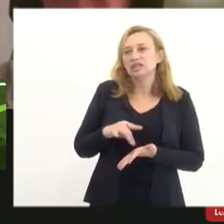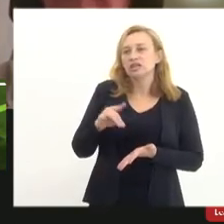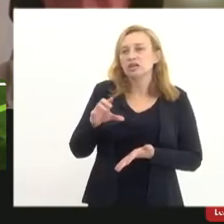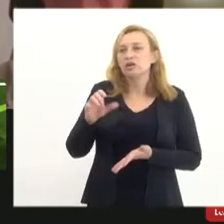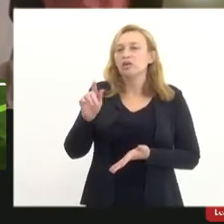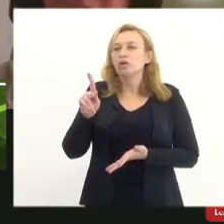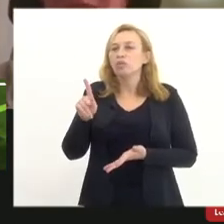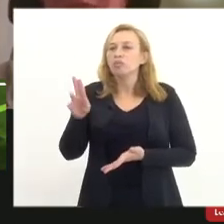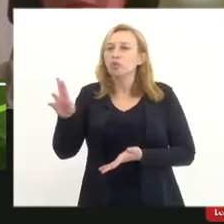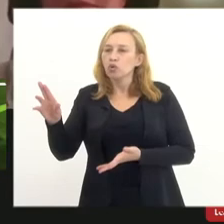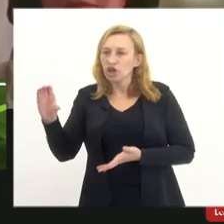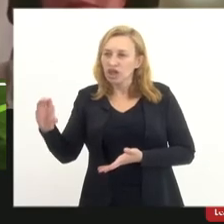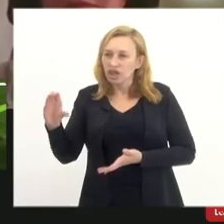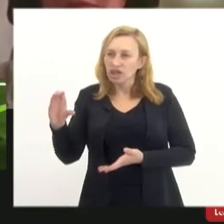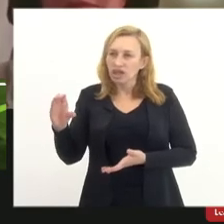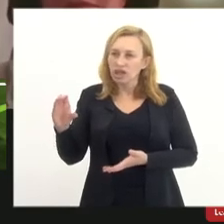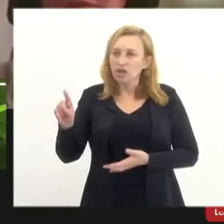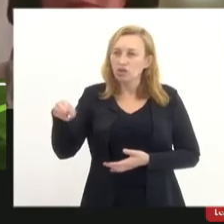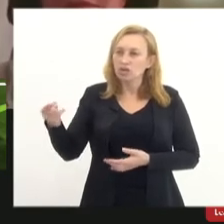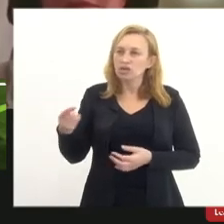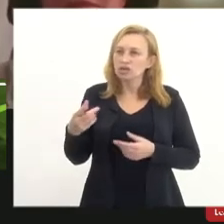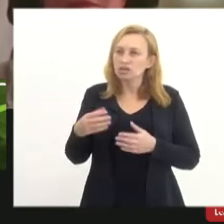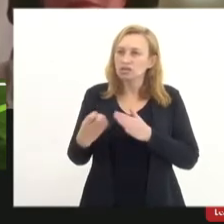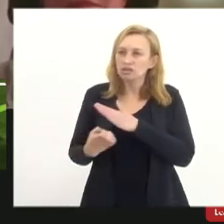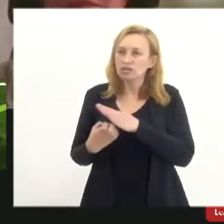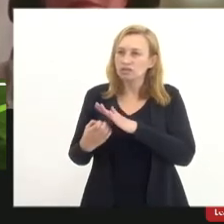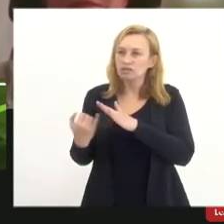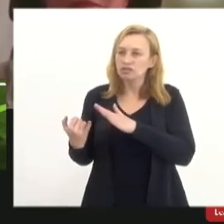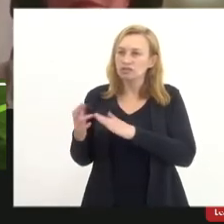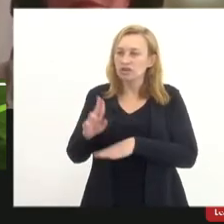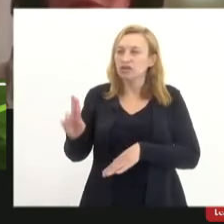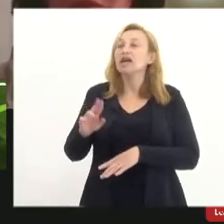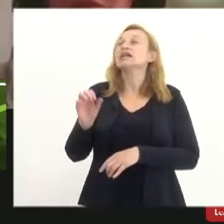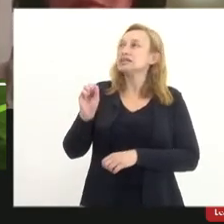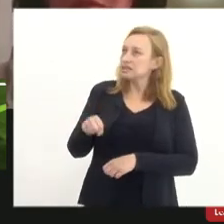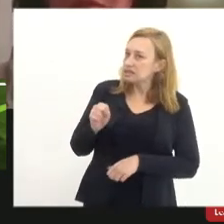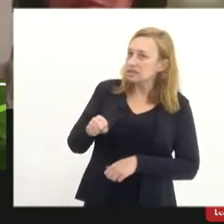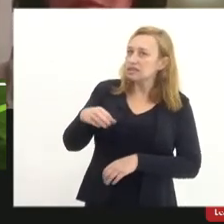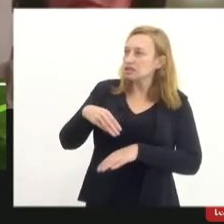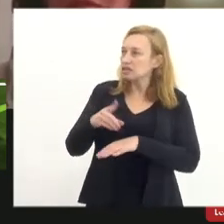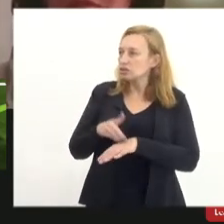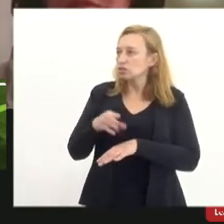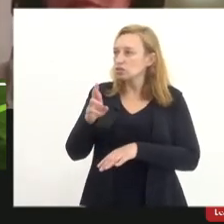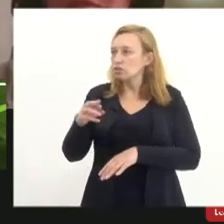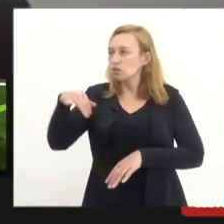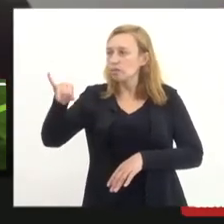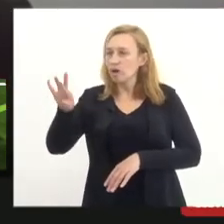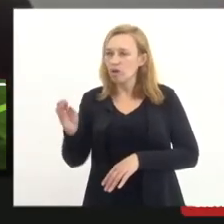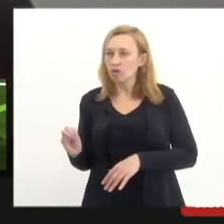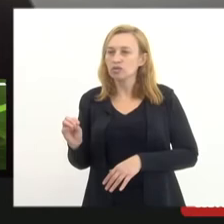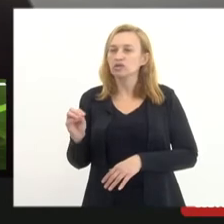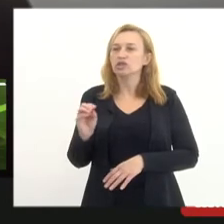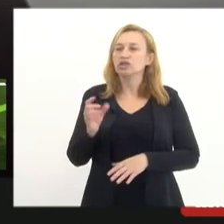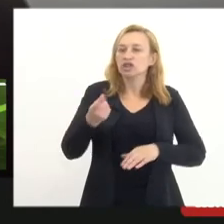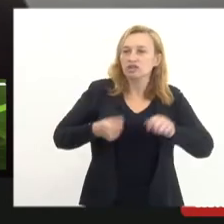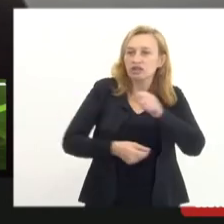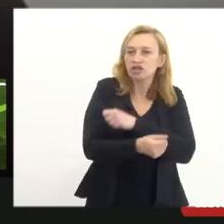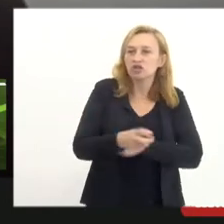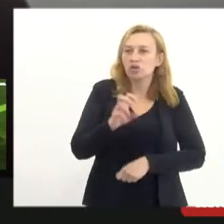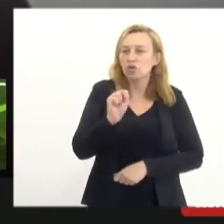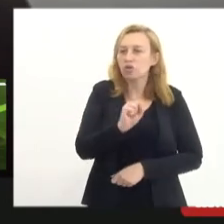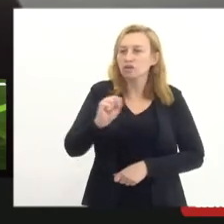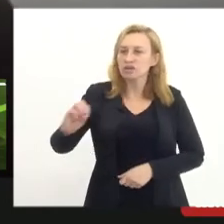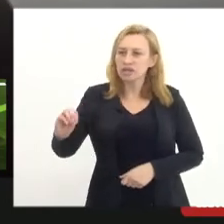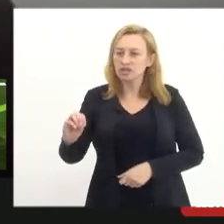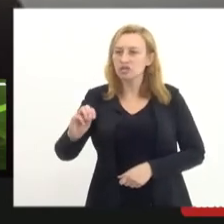né? Não, claro, doutor Mauro, eu cheguei a mencionar, a gente até hoje investiu cerca de 800